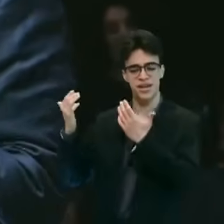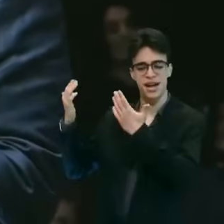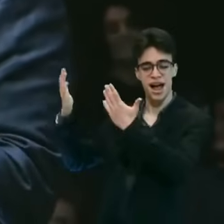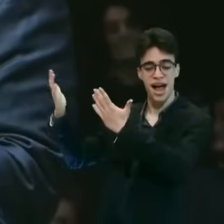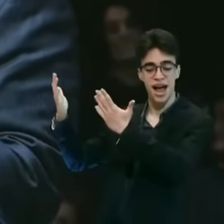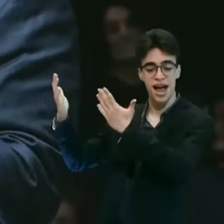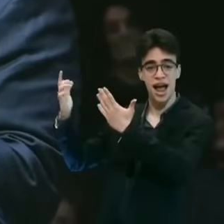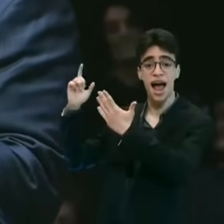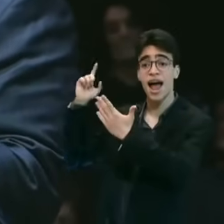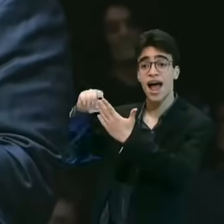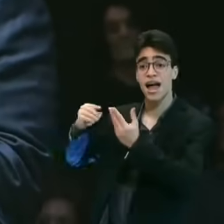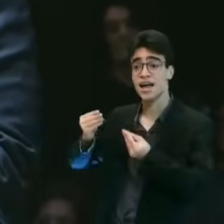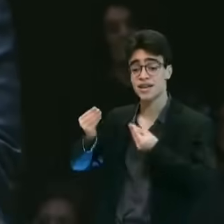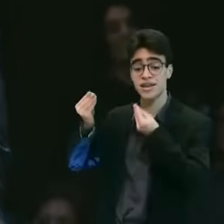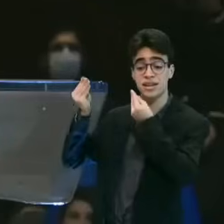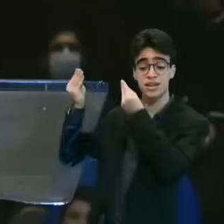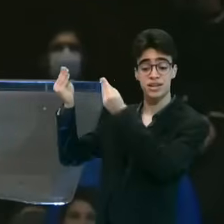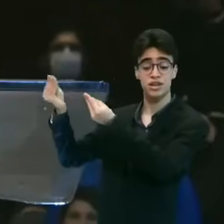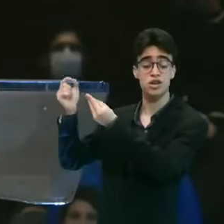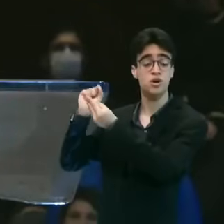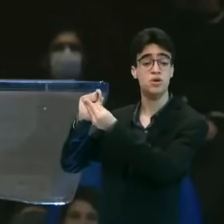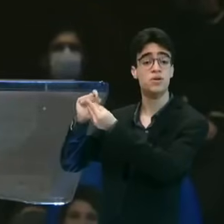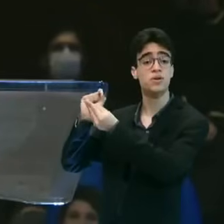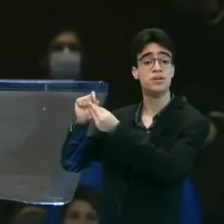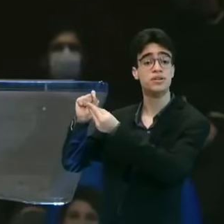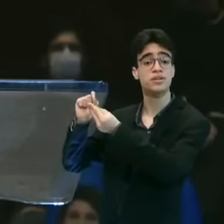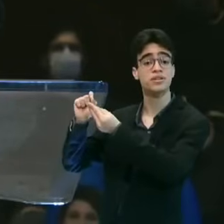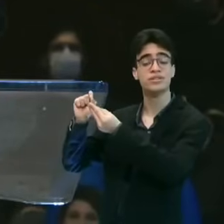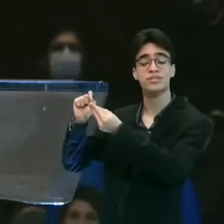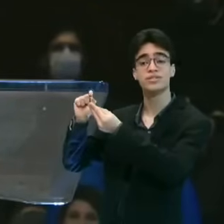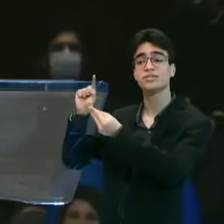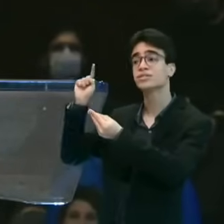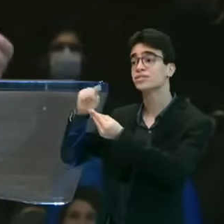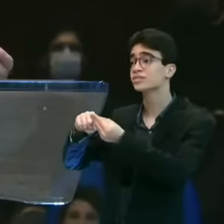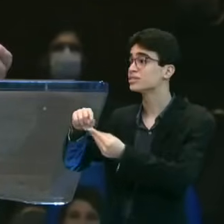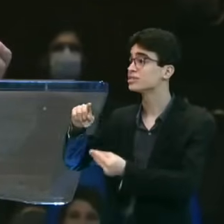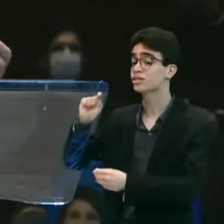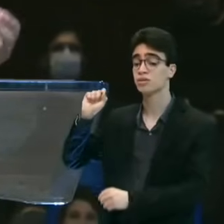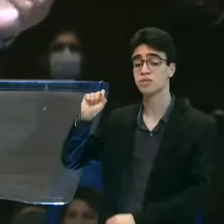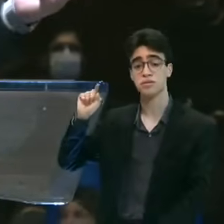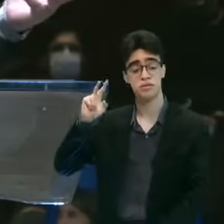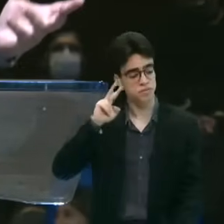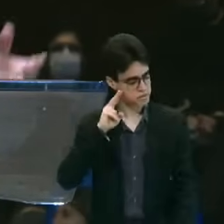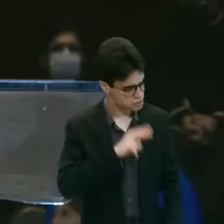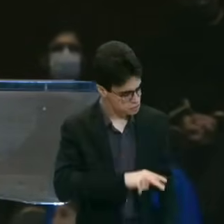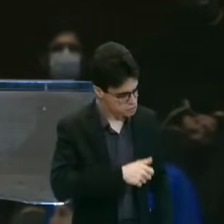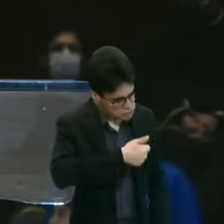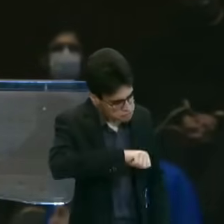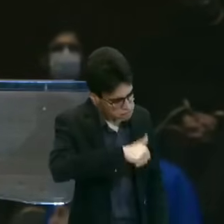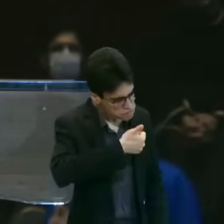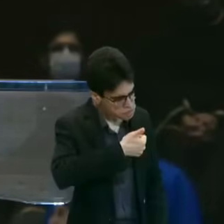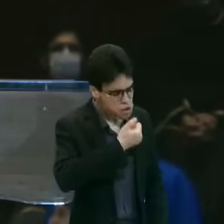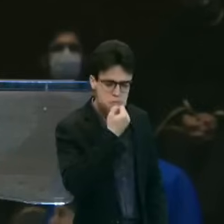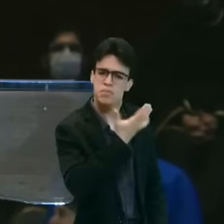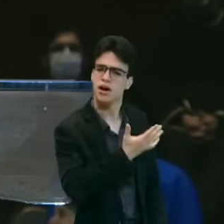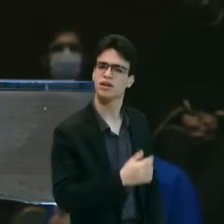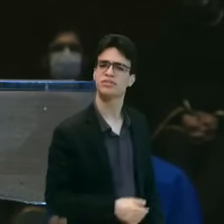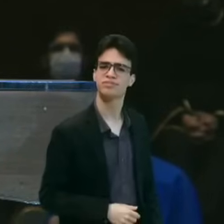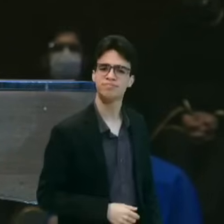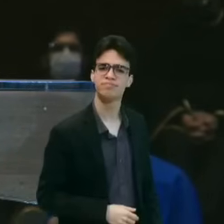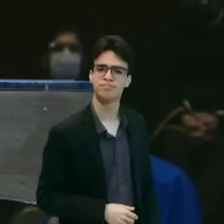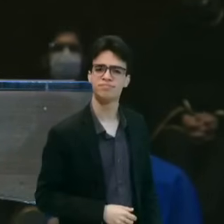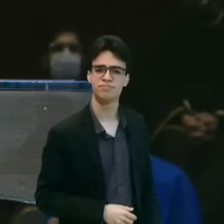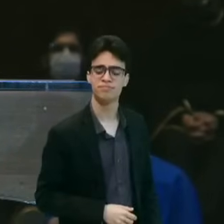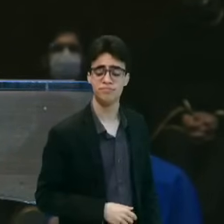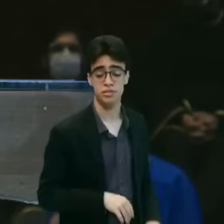essa devoção fazia com que ele fosse avaliado positivamente por Deus.